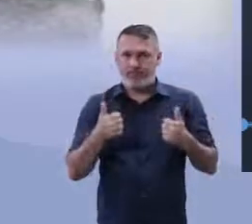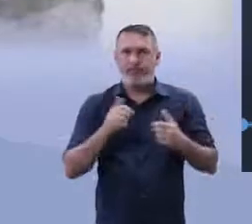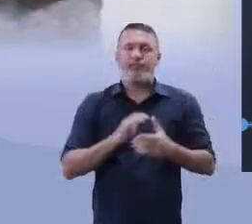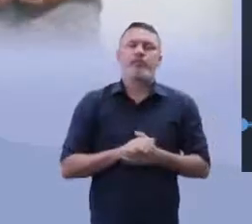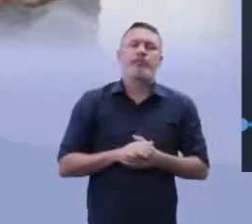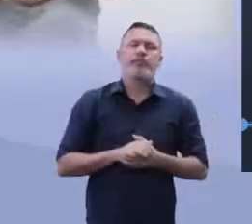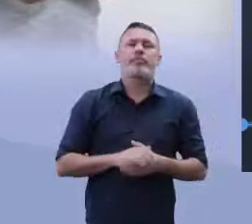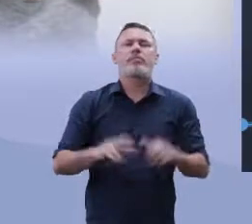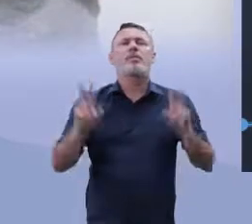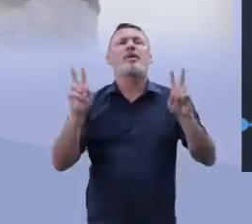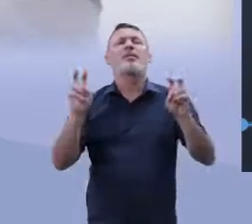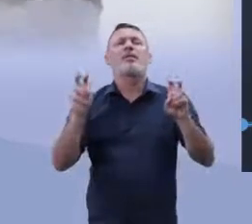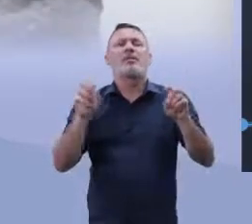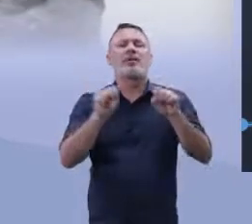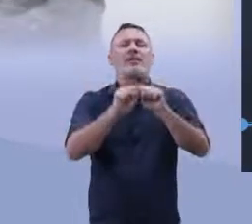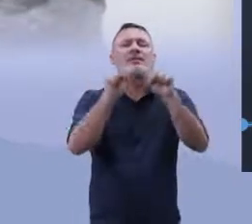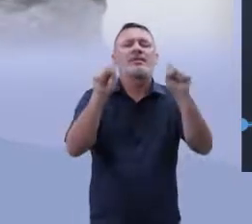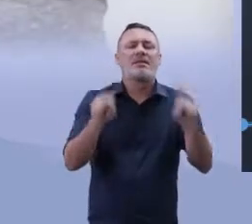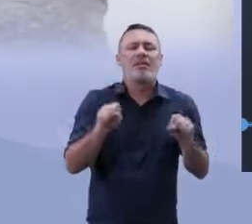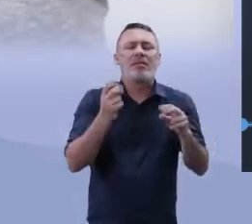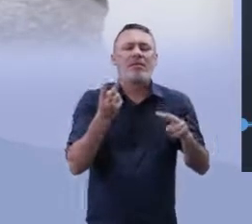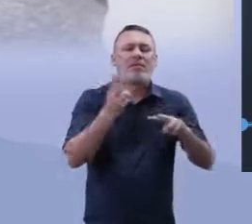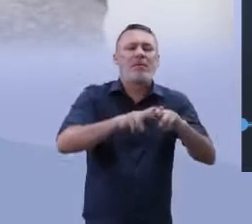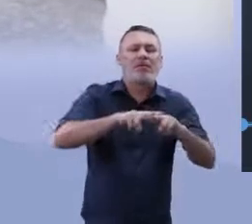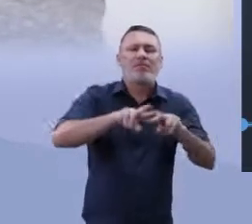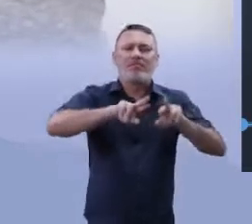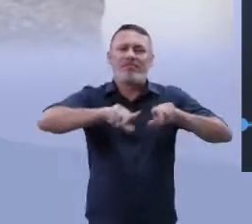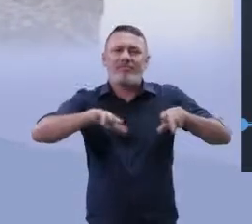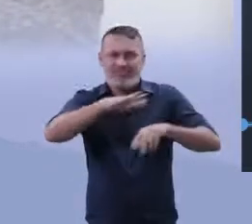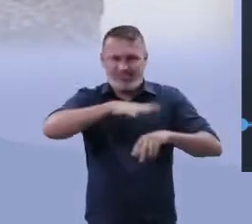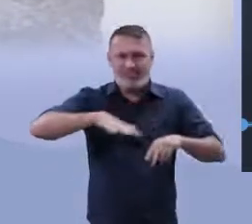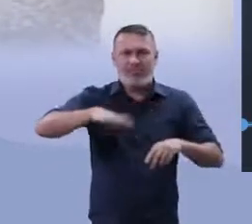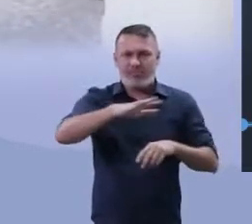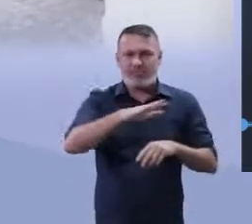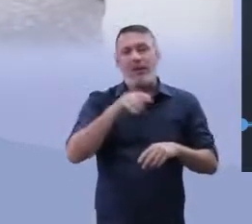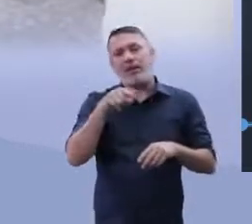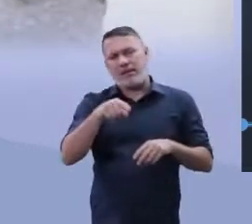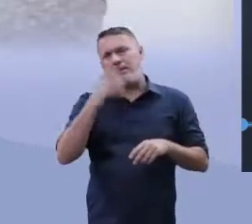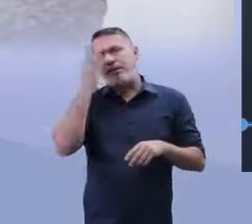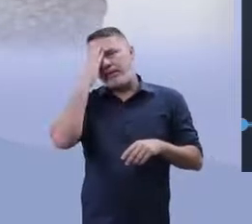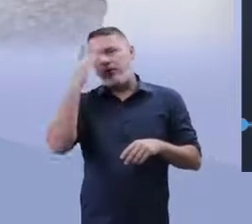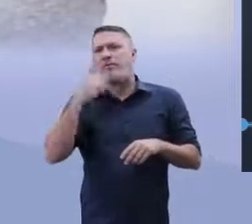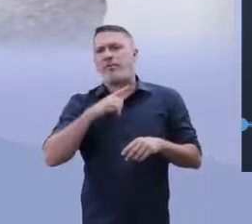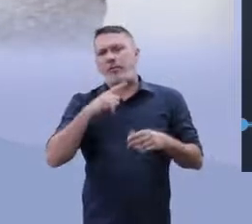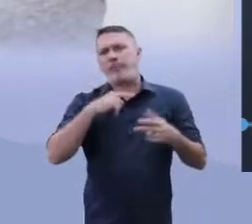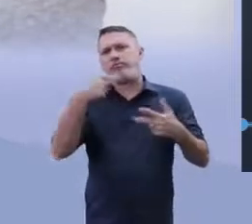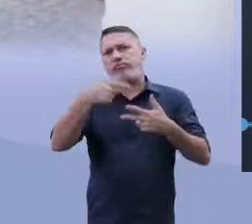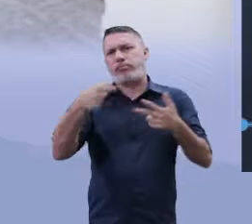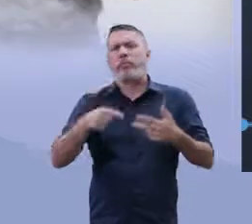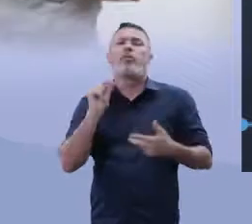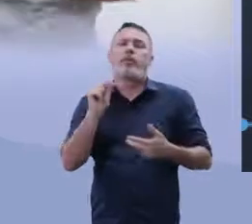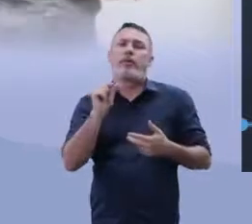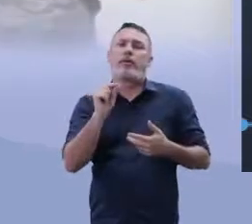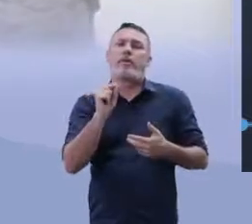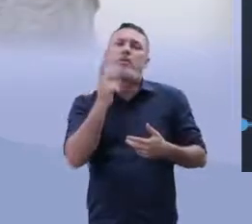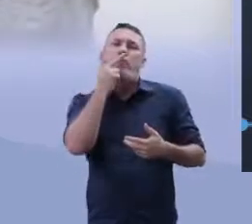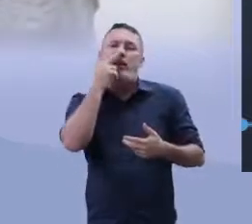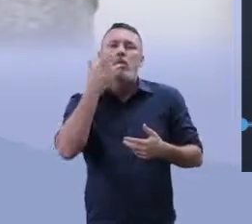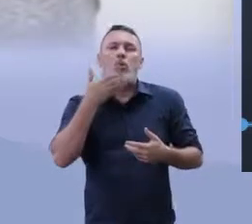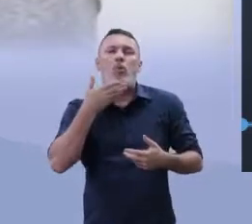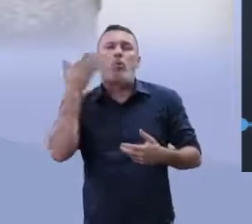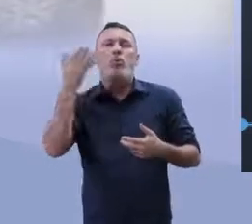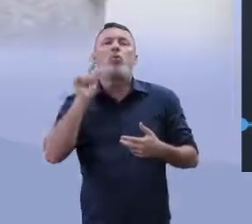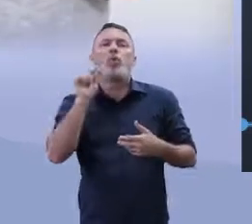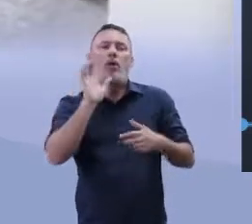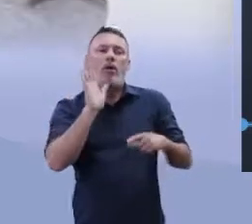Quando nós falamos em sistema prisional, vem muito aspecto voltado pela falta de assistência jurídica.